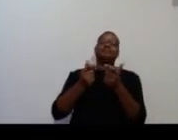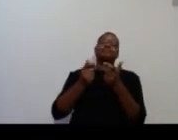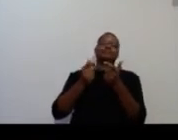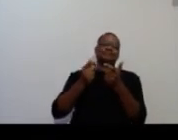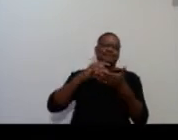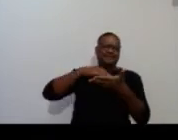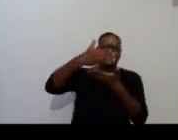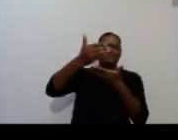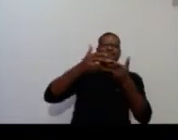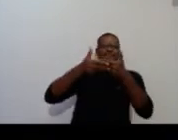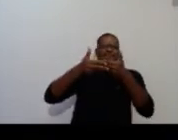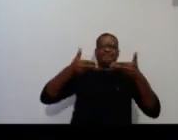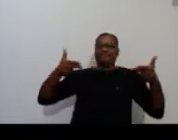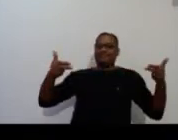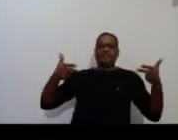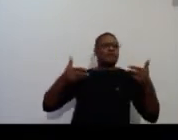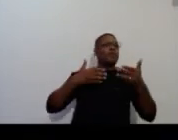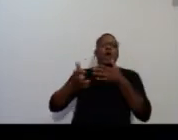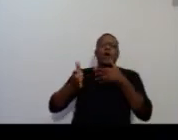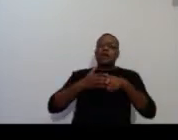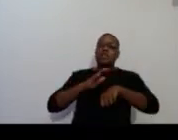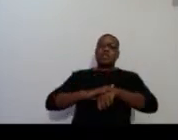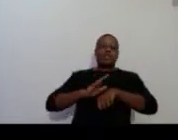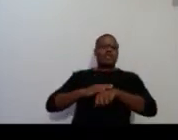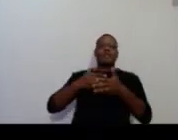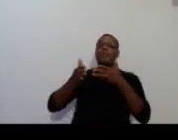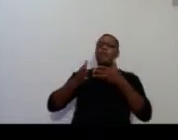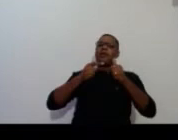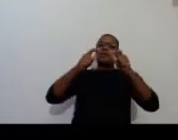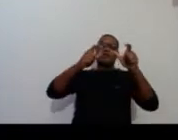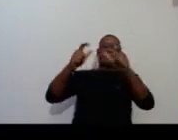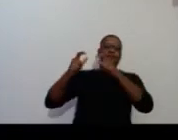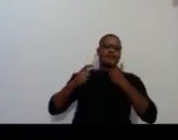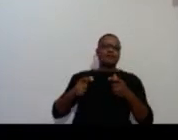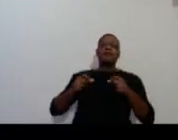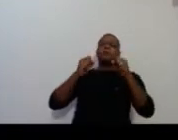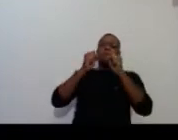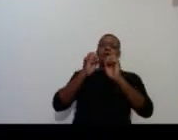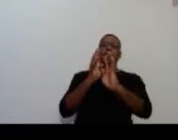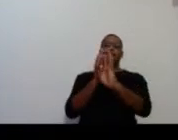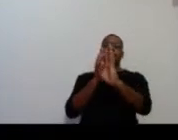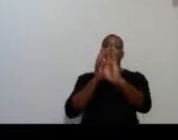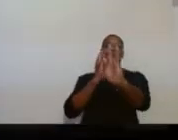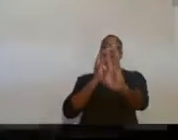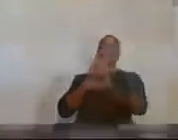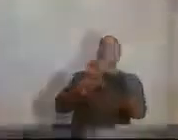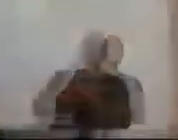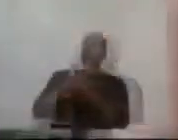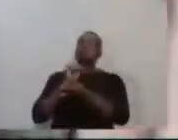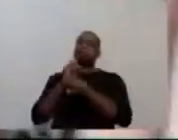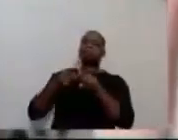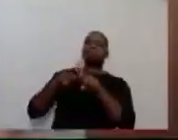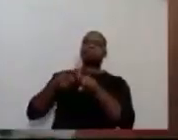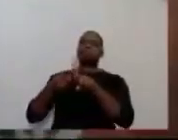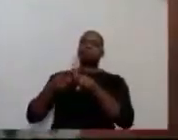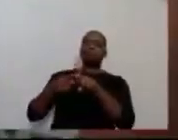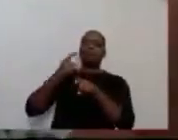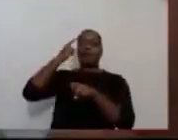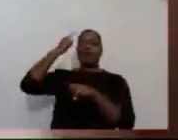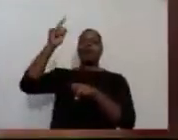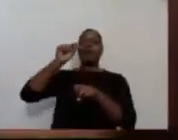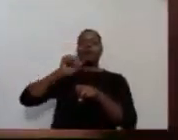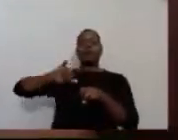do esperando o médico para ser atendido. Ninguém nunca fica menos de 15 minutos esperando para ser atendido no médico. A não ser que você esteja pagando sua consulta. Olha